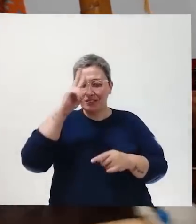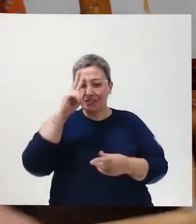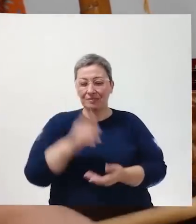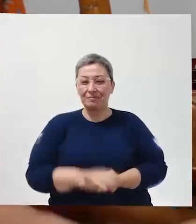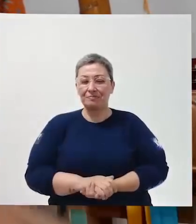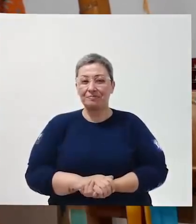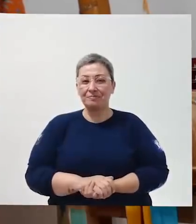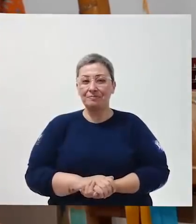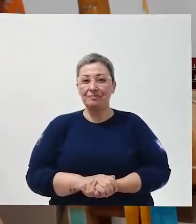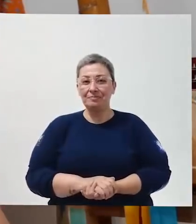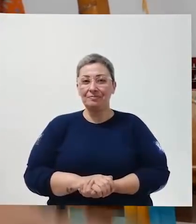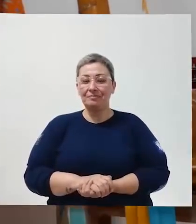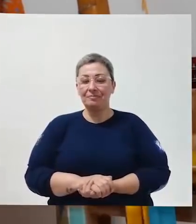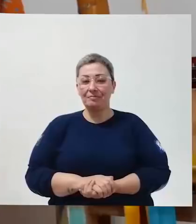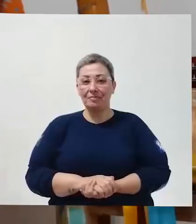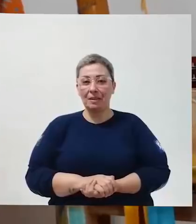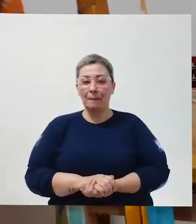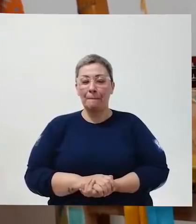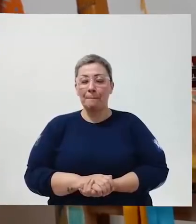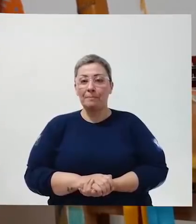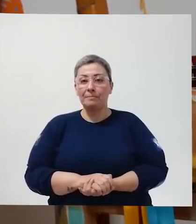Simbora!